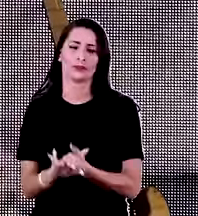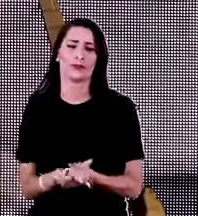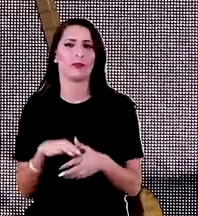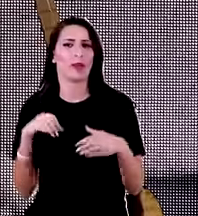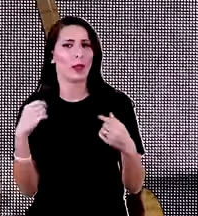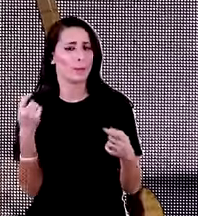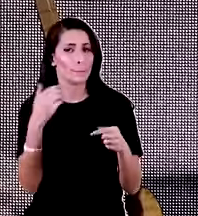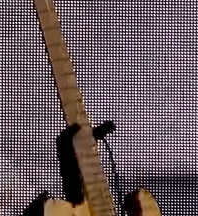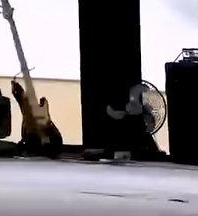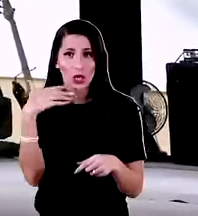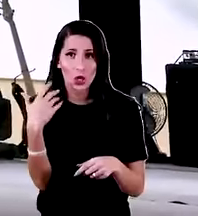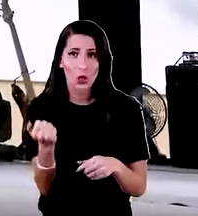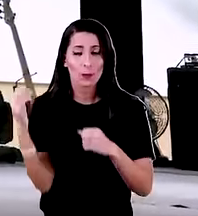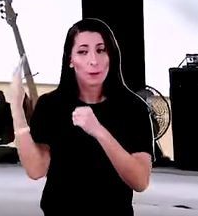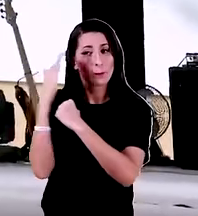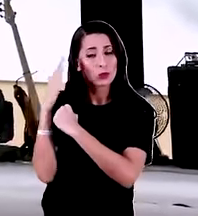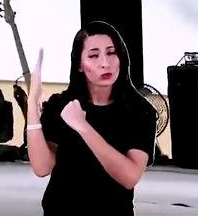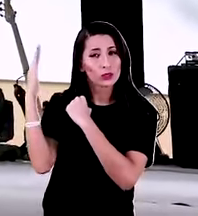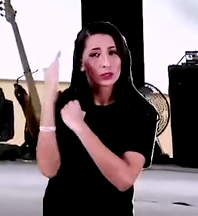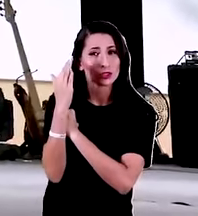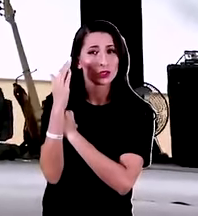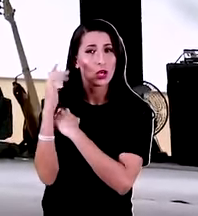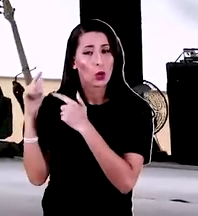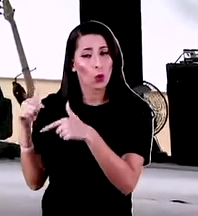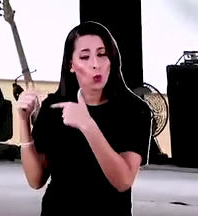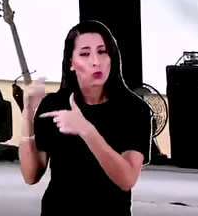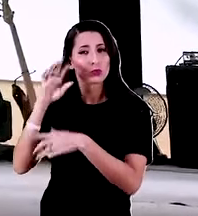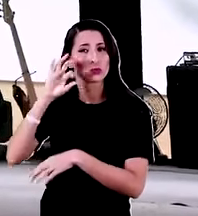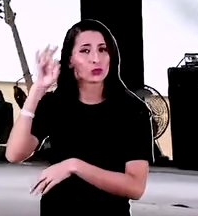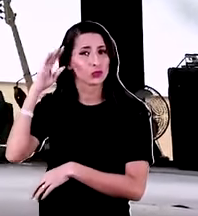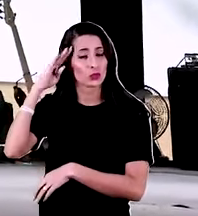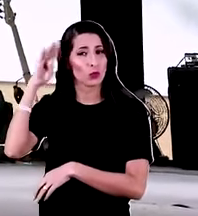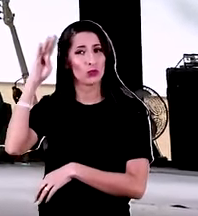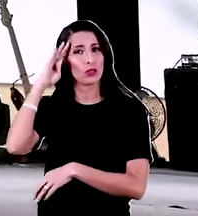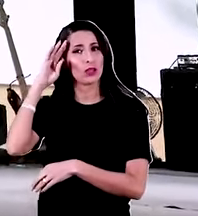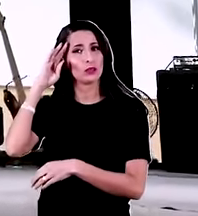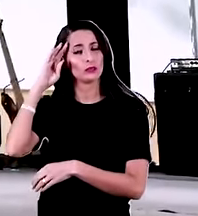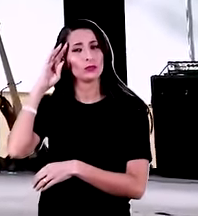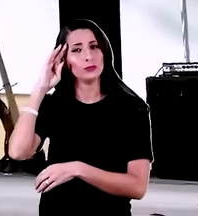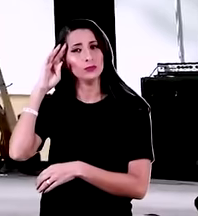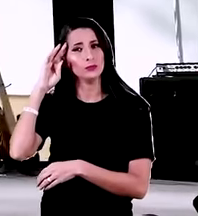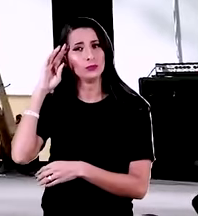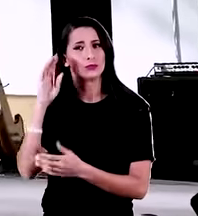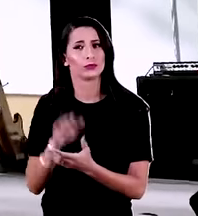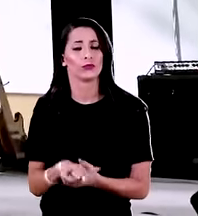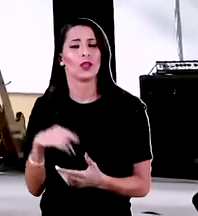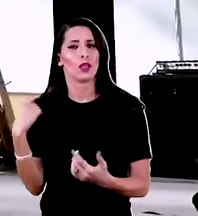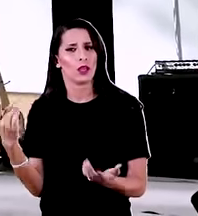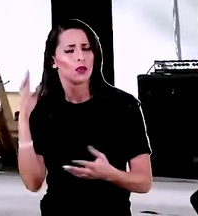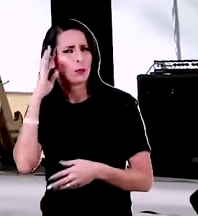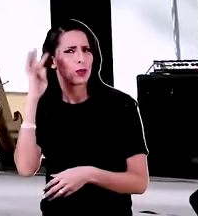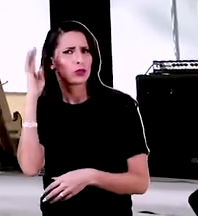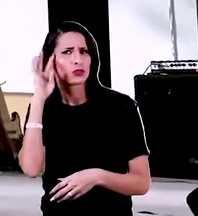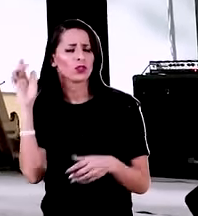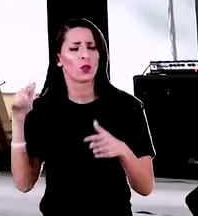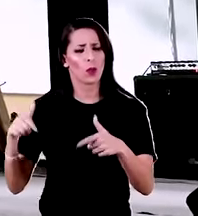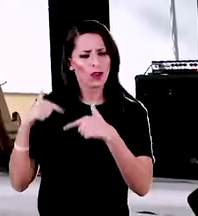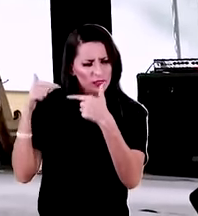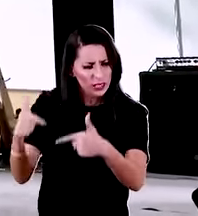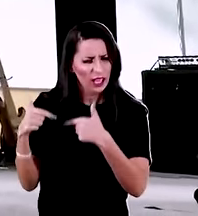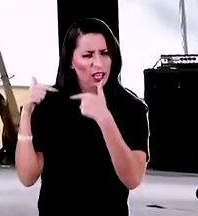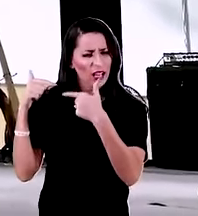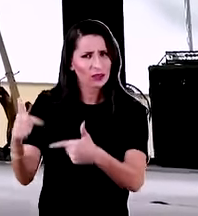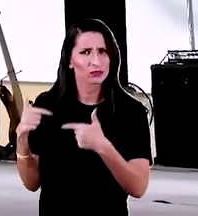o soldado inimigo e de estar junto com outra pessoa. E eu imagino que no meio de uma guerra, bala, tiro, espinhaço,